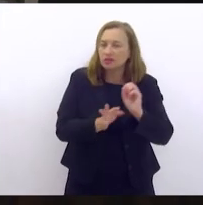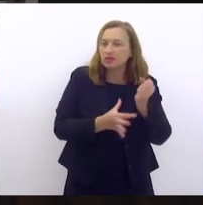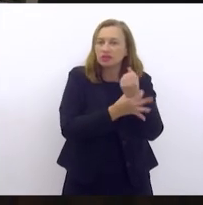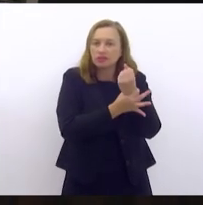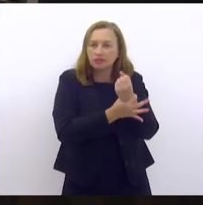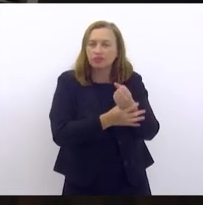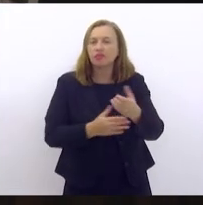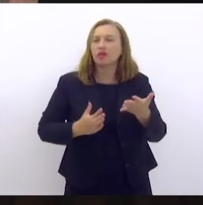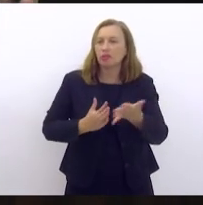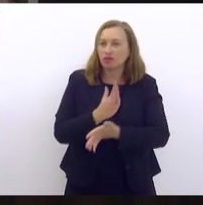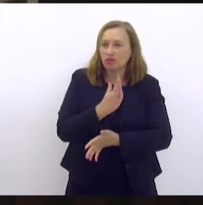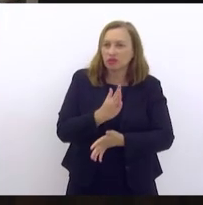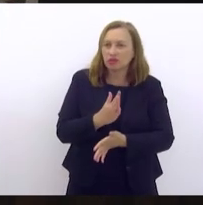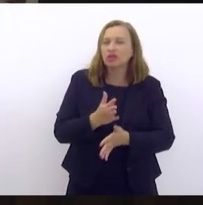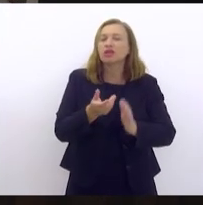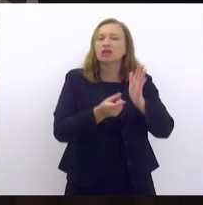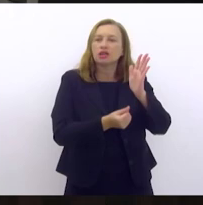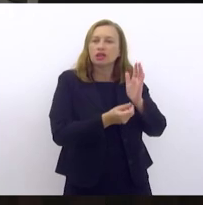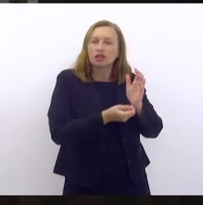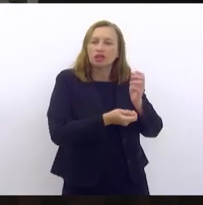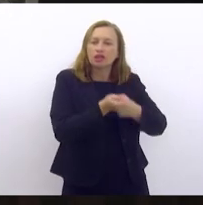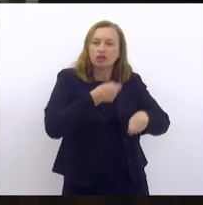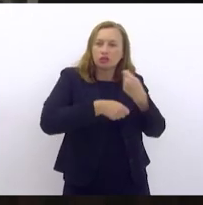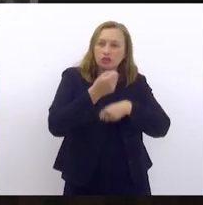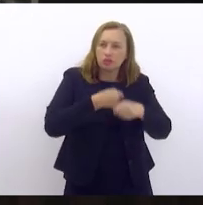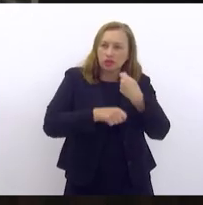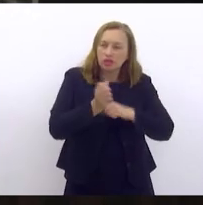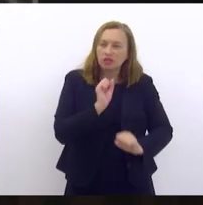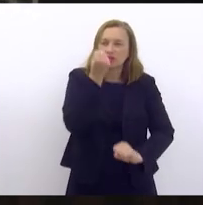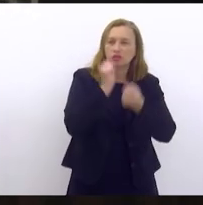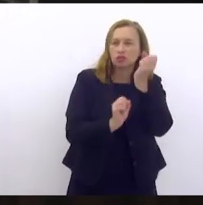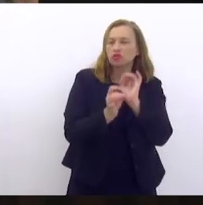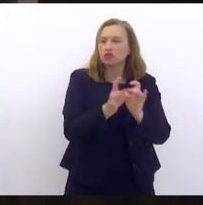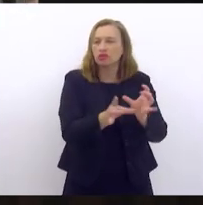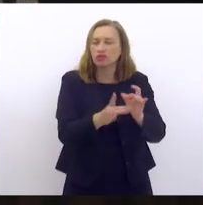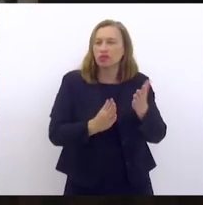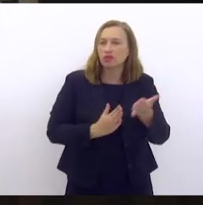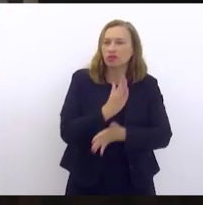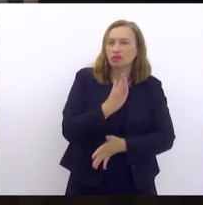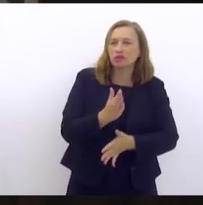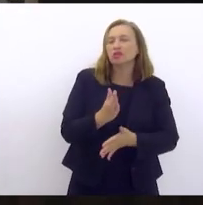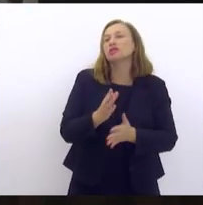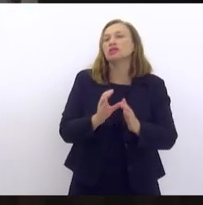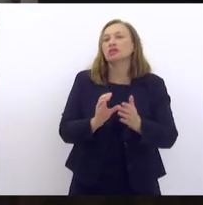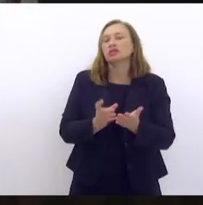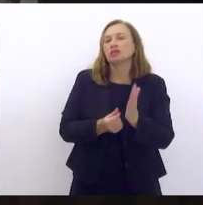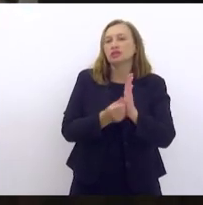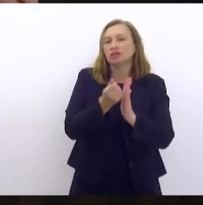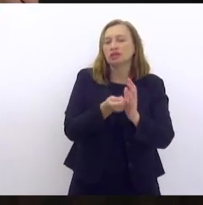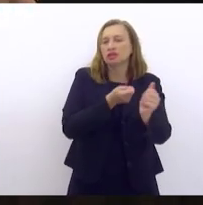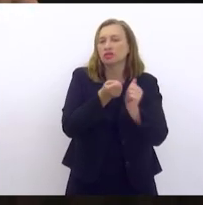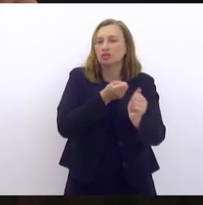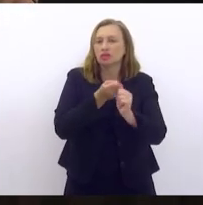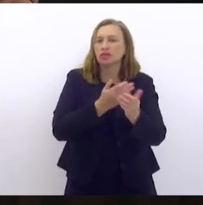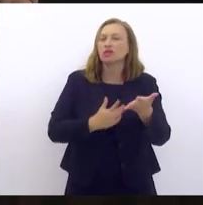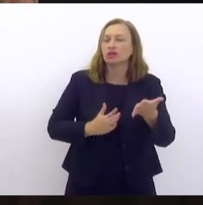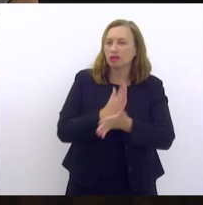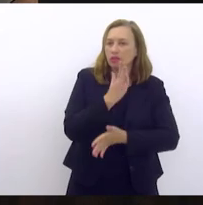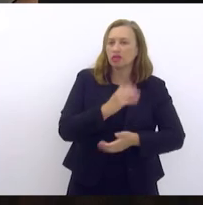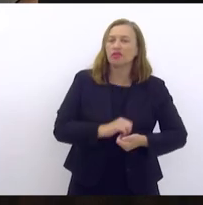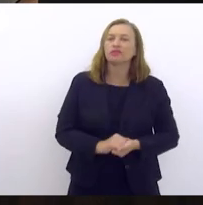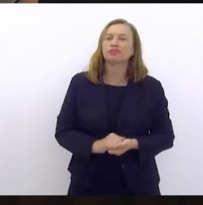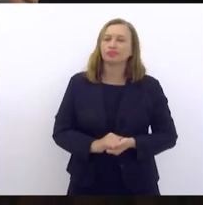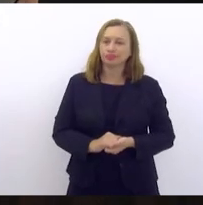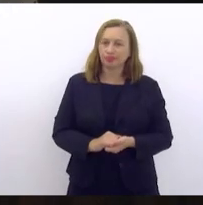social favorável, de economia, indústria e comércio favorável, e de orçamento, finanças, fiscalização financeira e controle